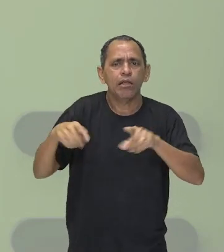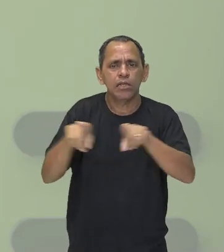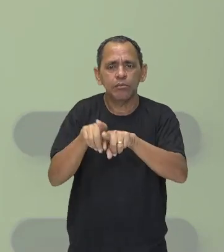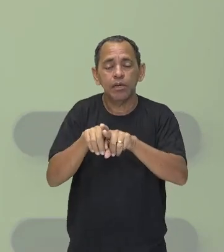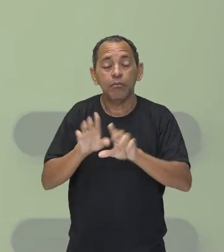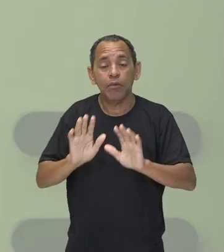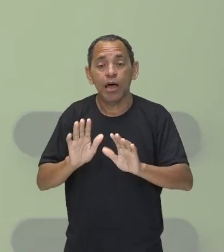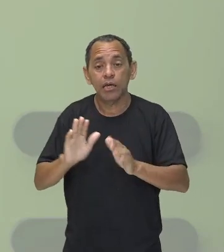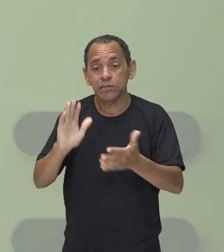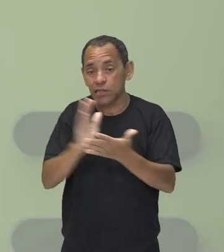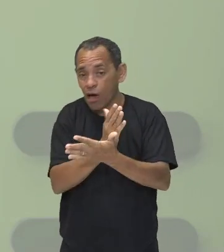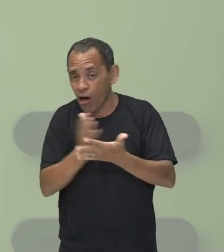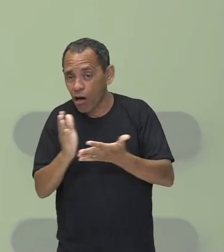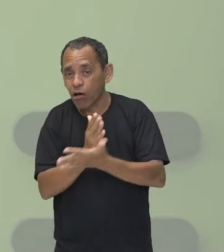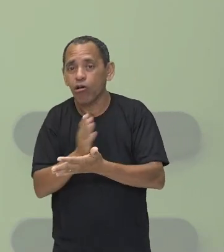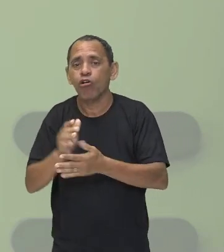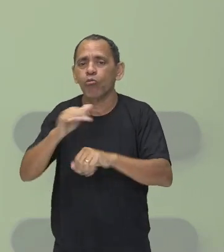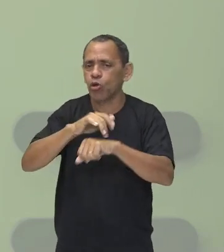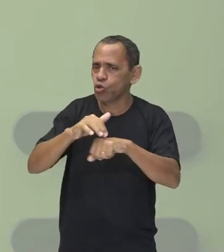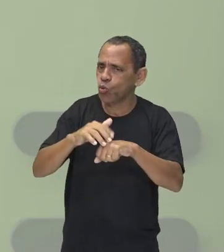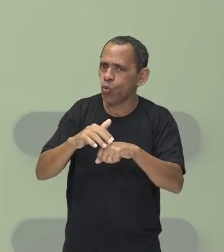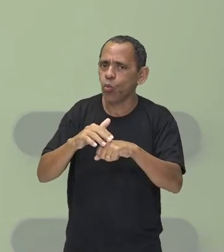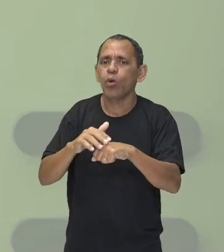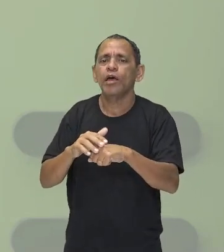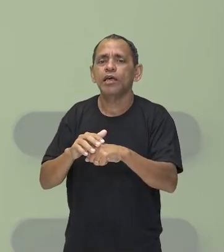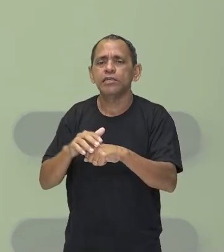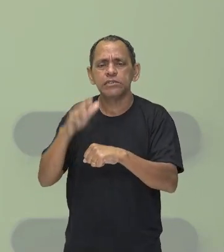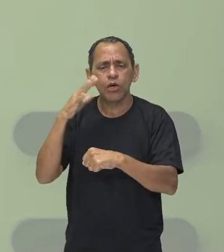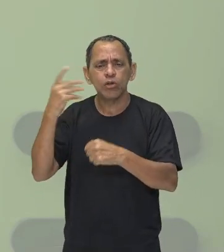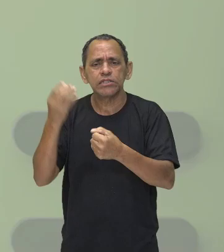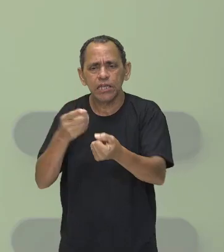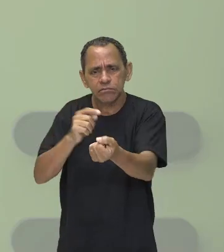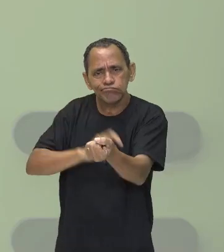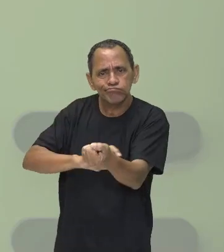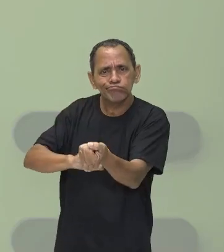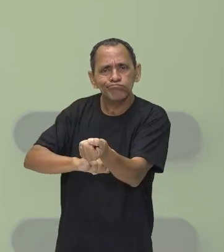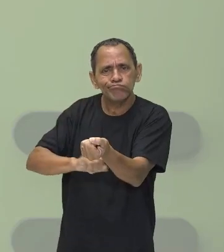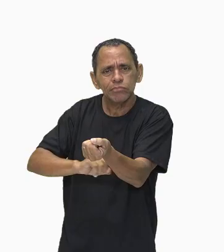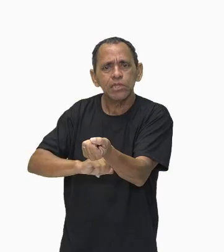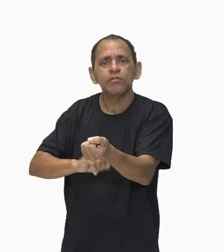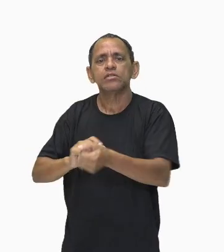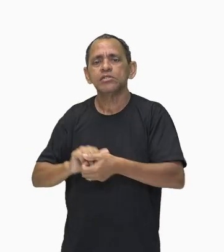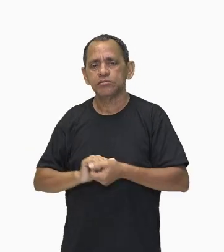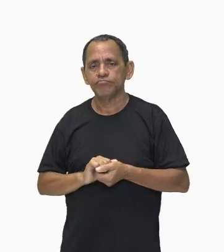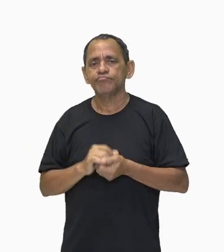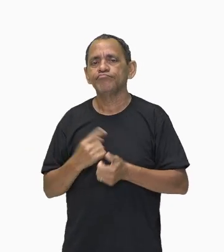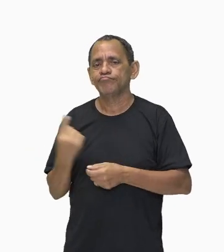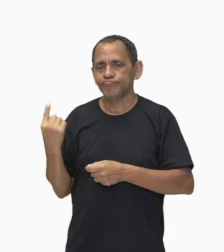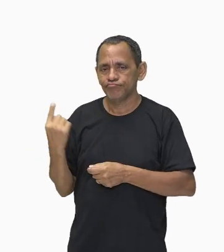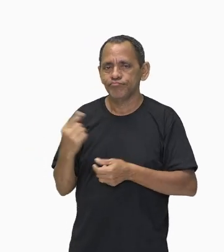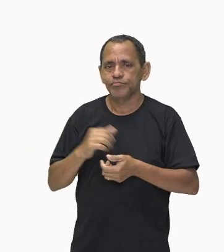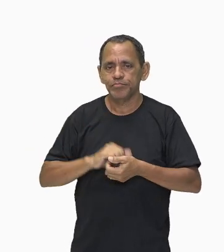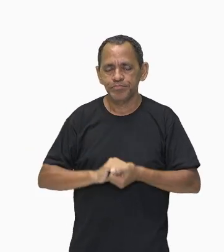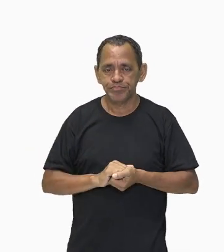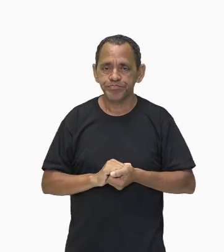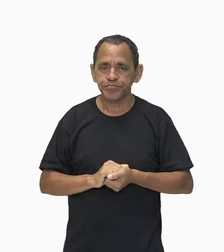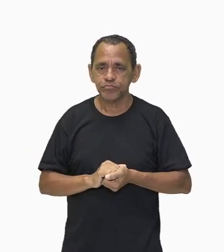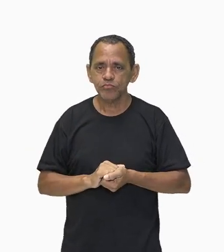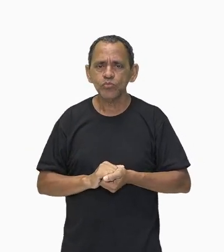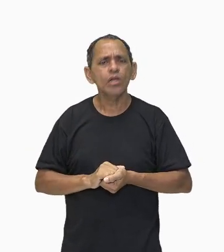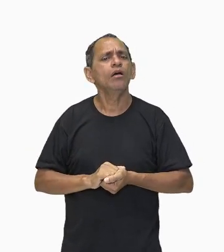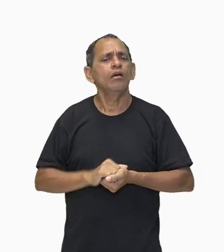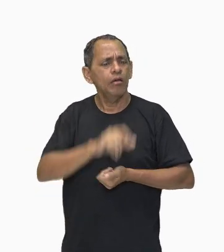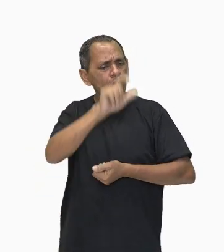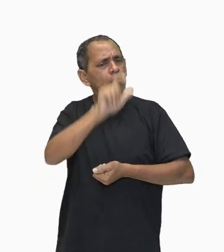vai desencadear algumas doenças como essa que eu estou apresentando para vocês agora. Porque tem pessoas que têm